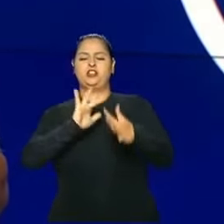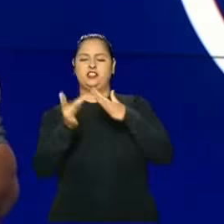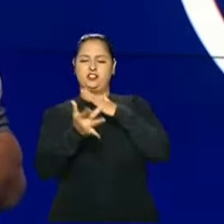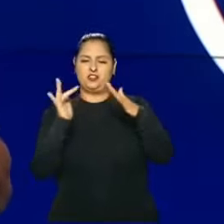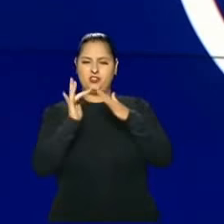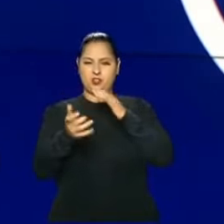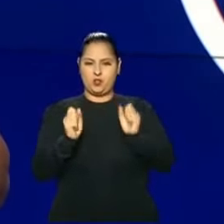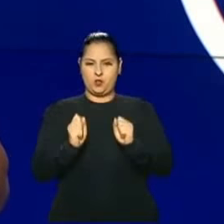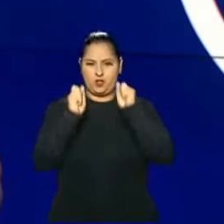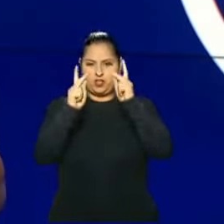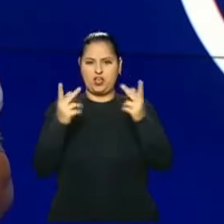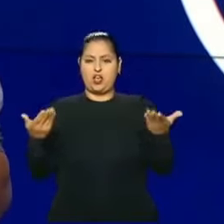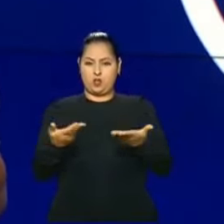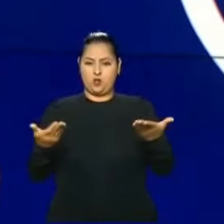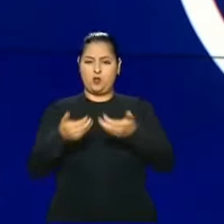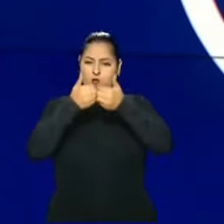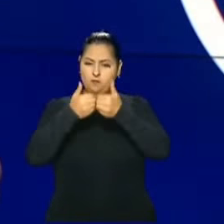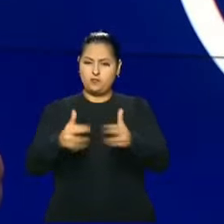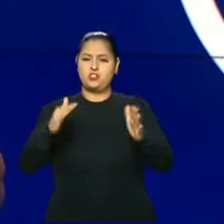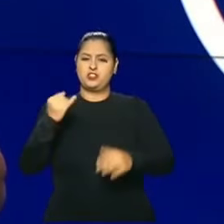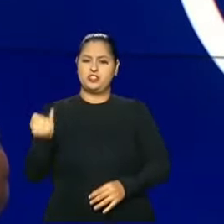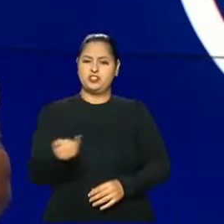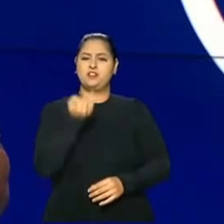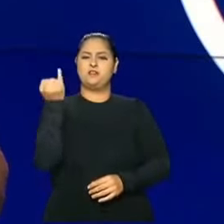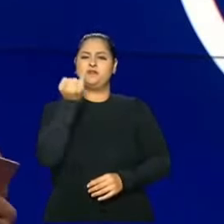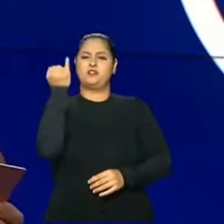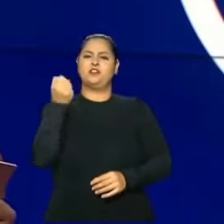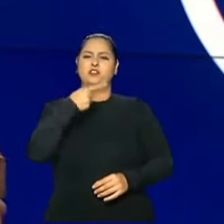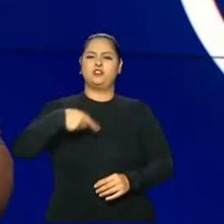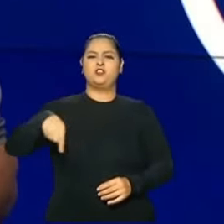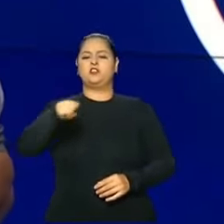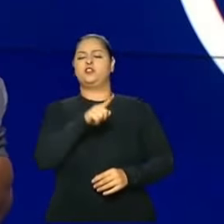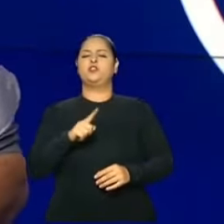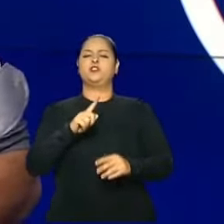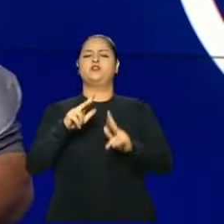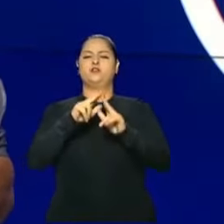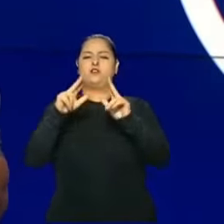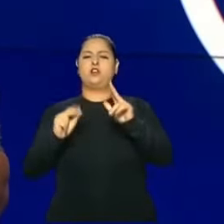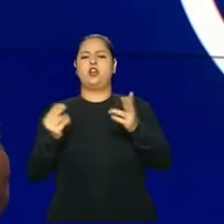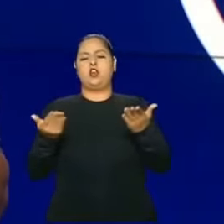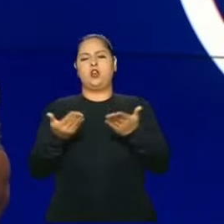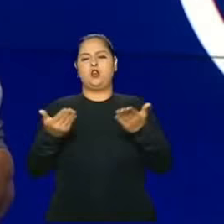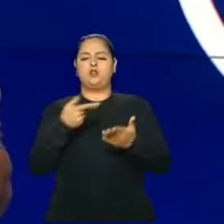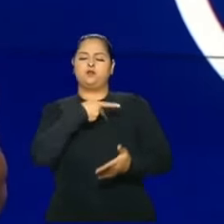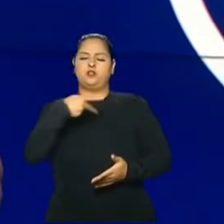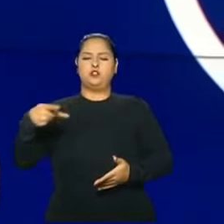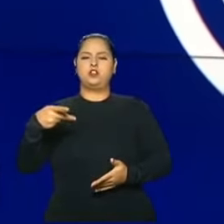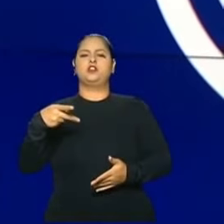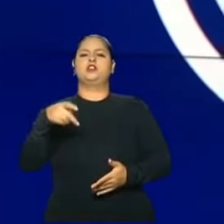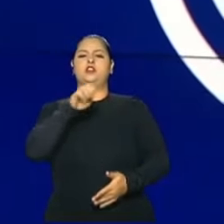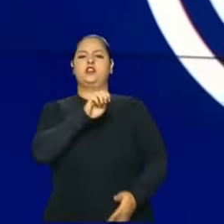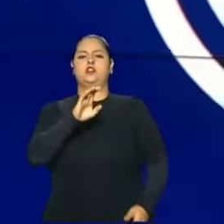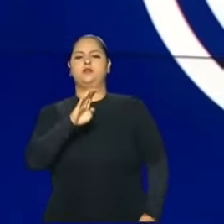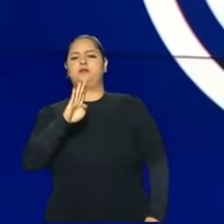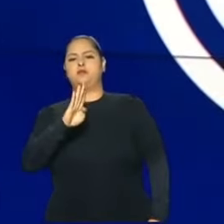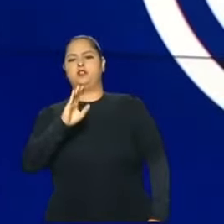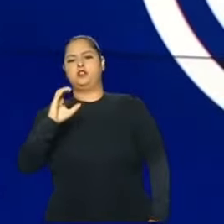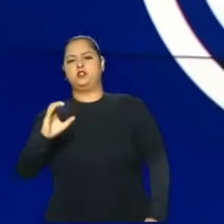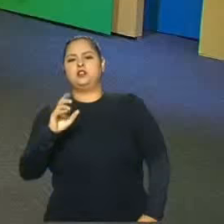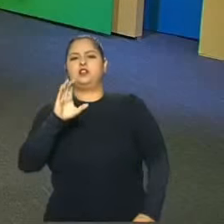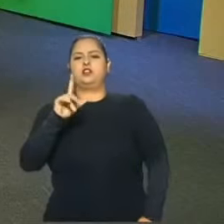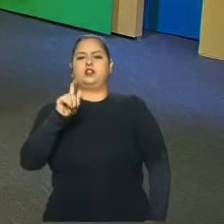começaremos esse evento tão importante para a nossa emissora com as palavras do presidente da empresa Brasil de Comunicação, Glenn